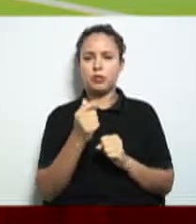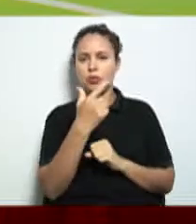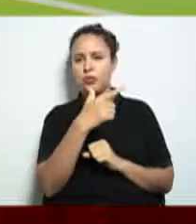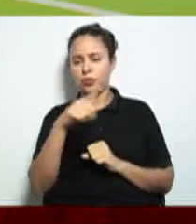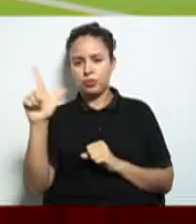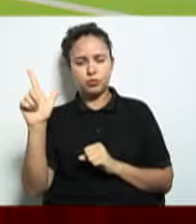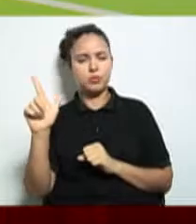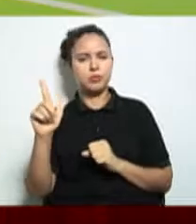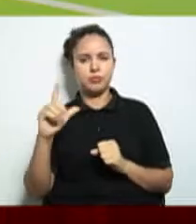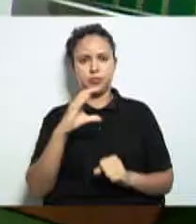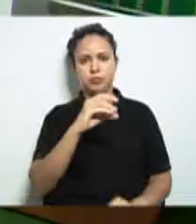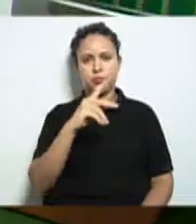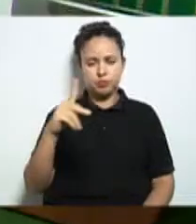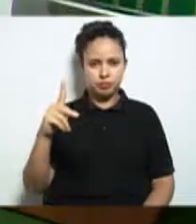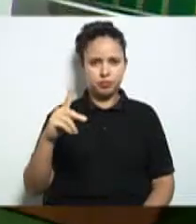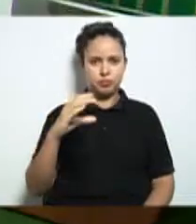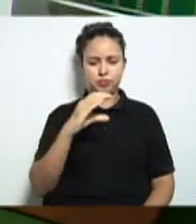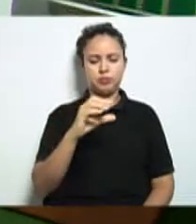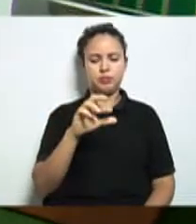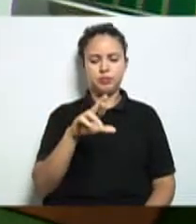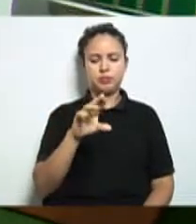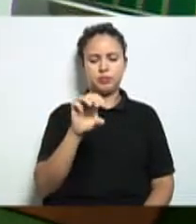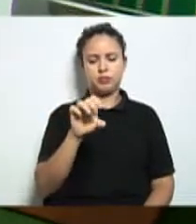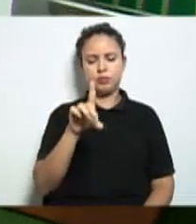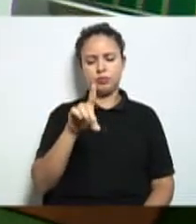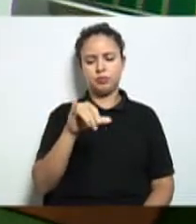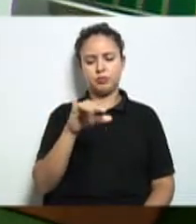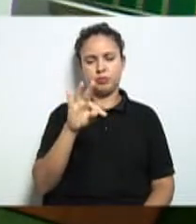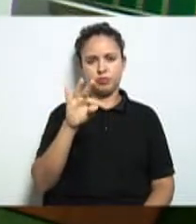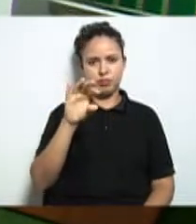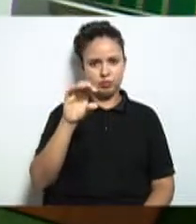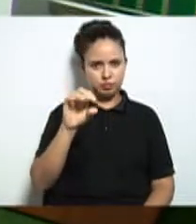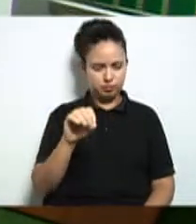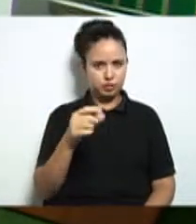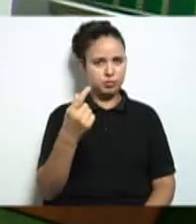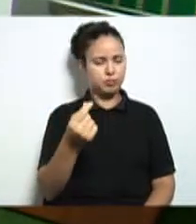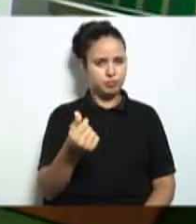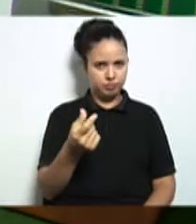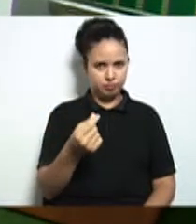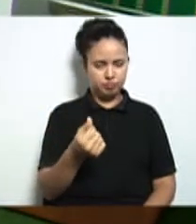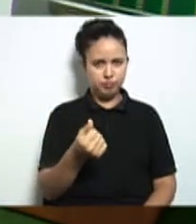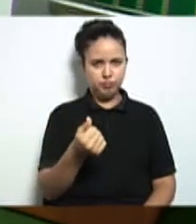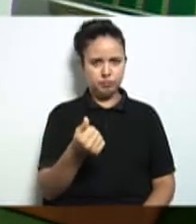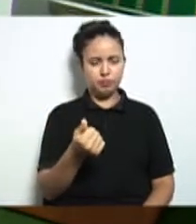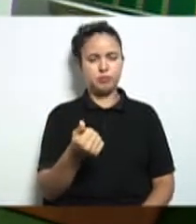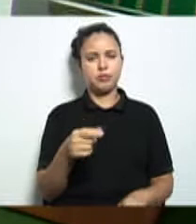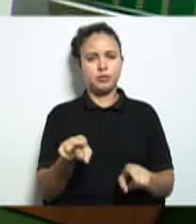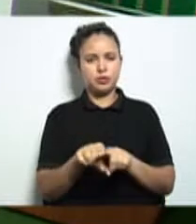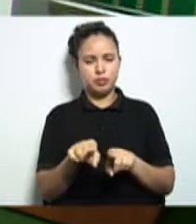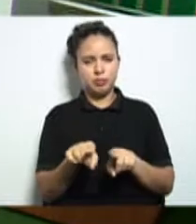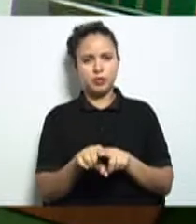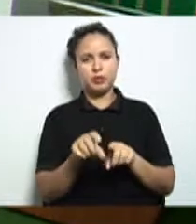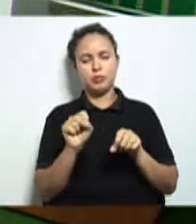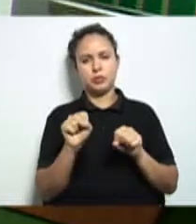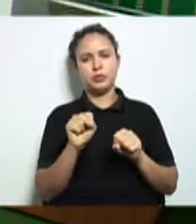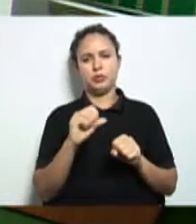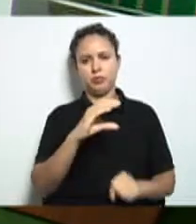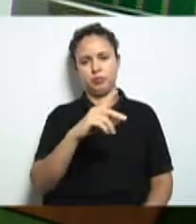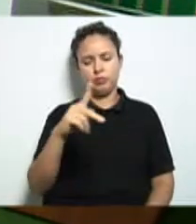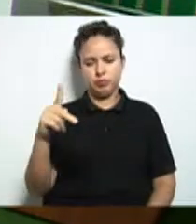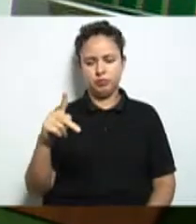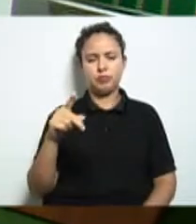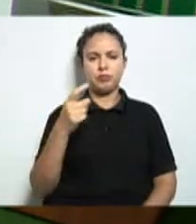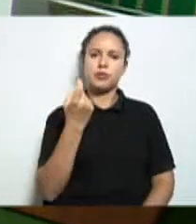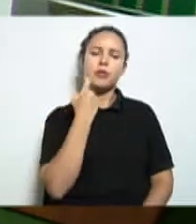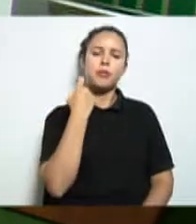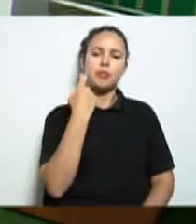de crédito, pode ser a gente viu que na área tinha até piscicultura, né, como